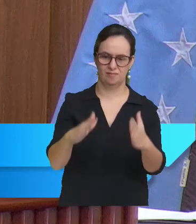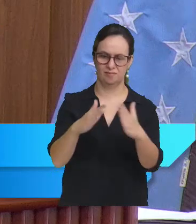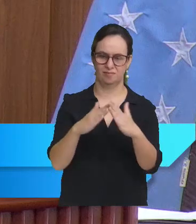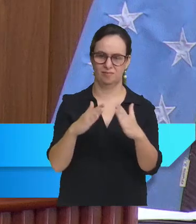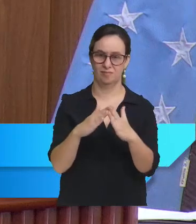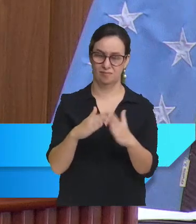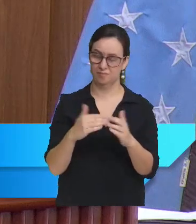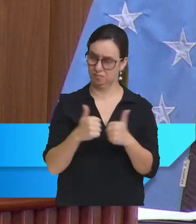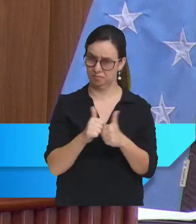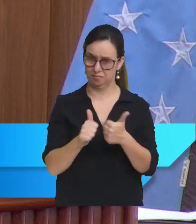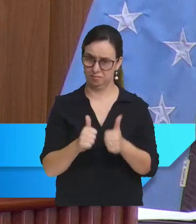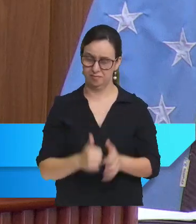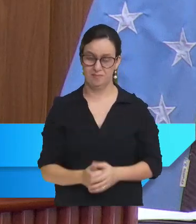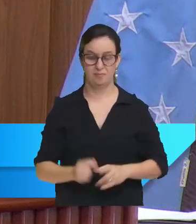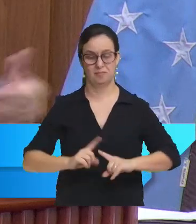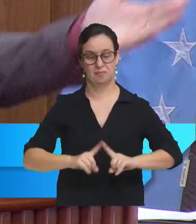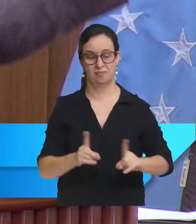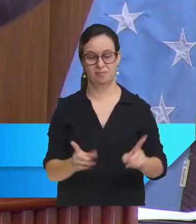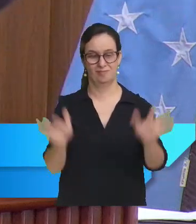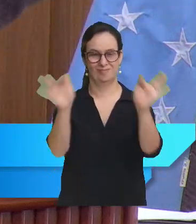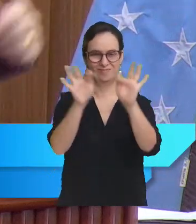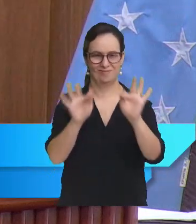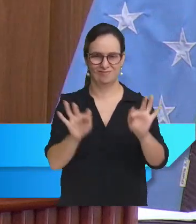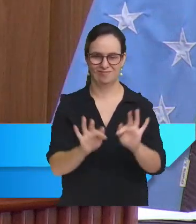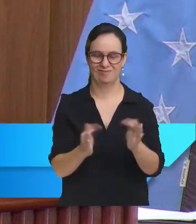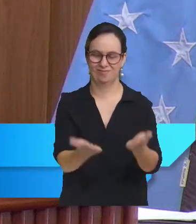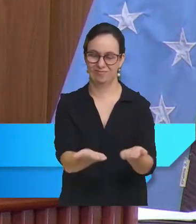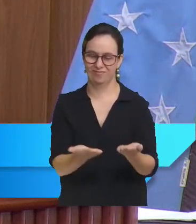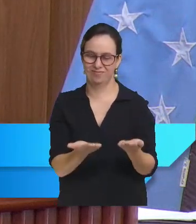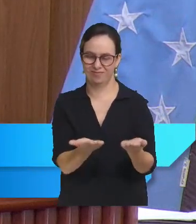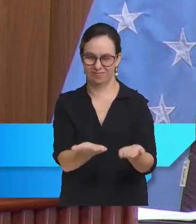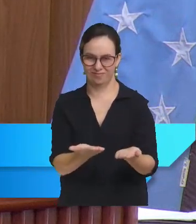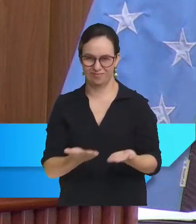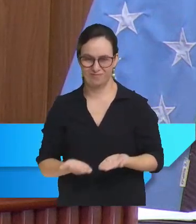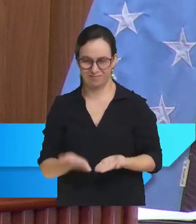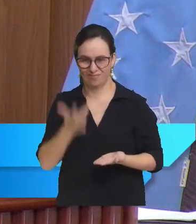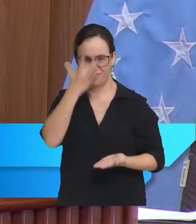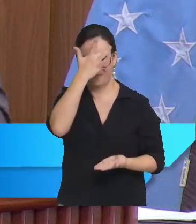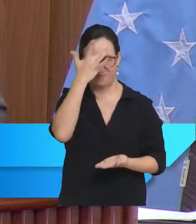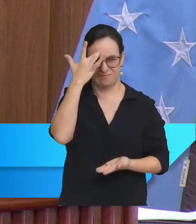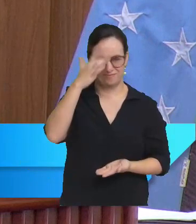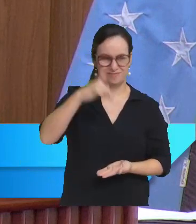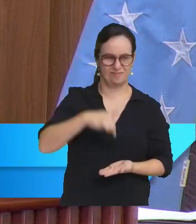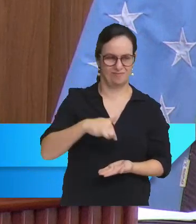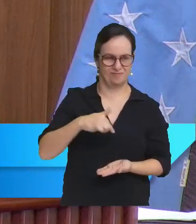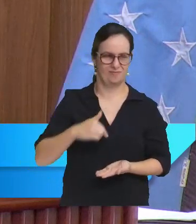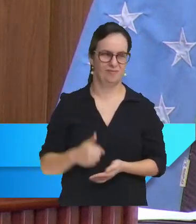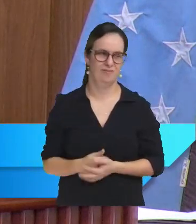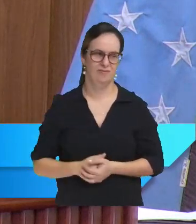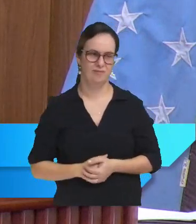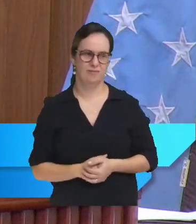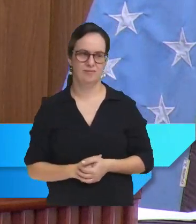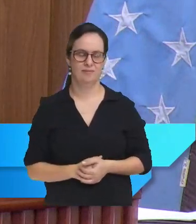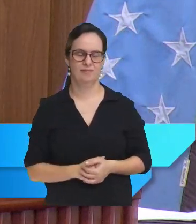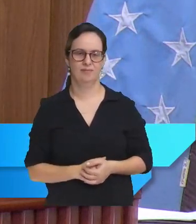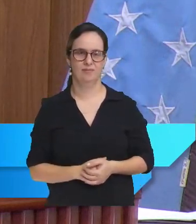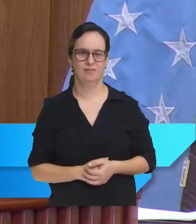aqui em nossa casa. É uma casa do povo, né? E eu gostaria de falar aqui, senhor presidente,